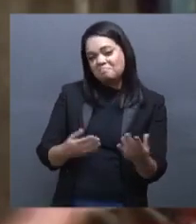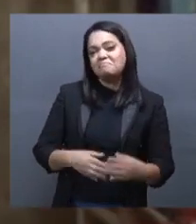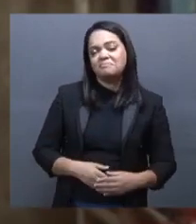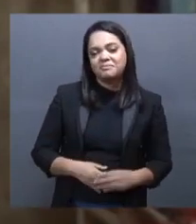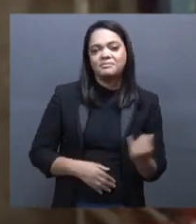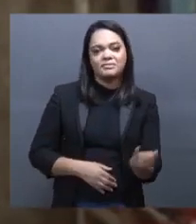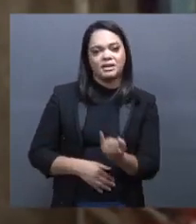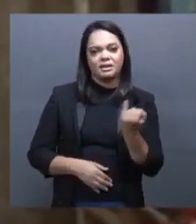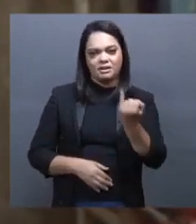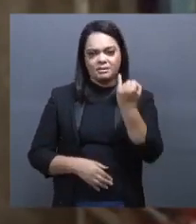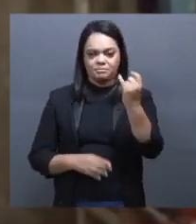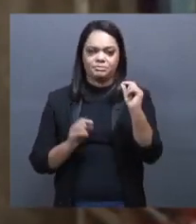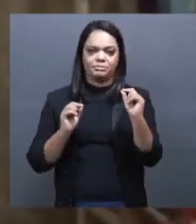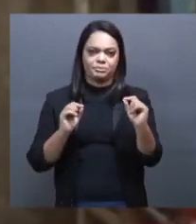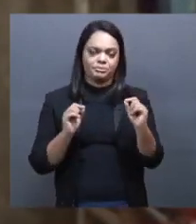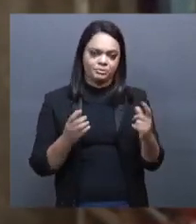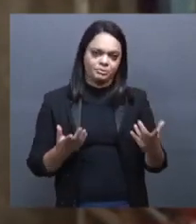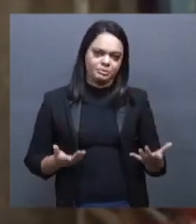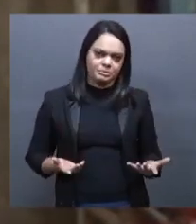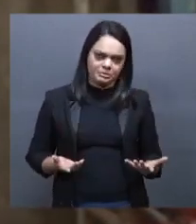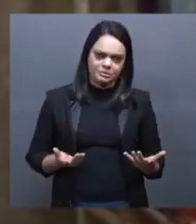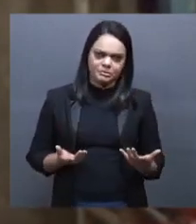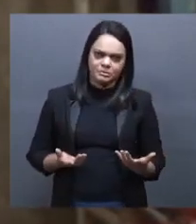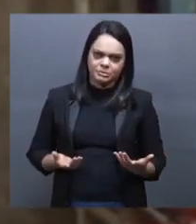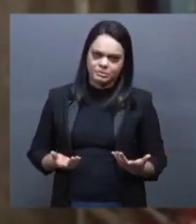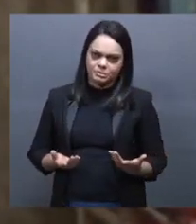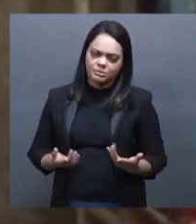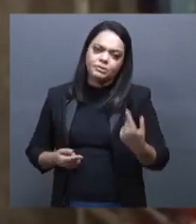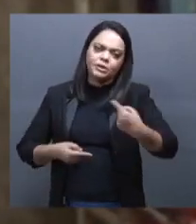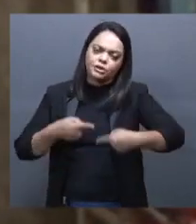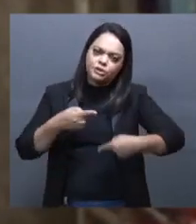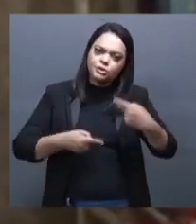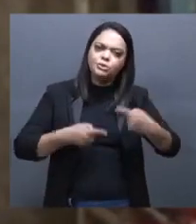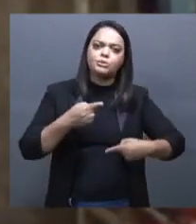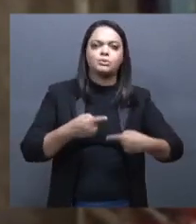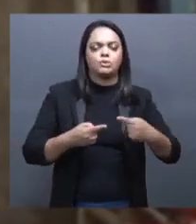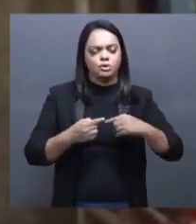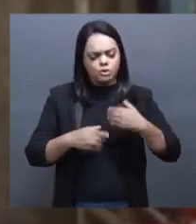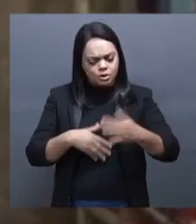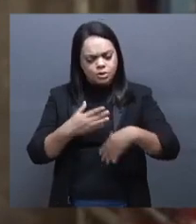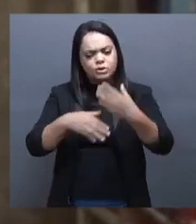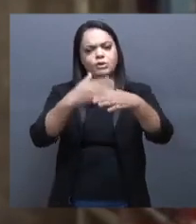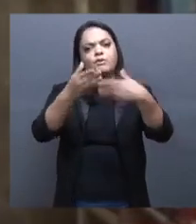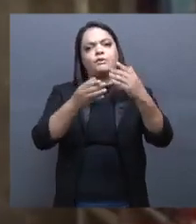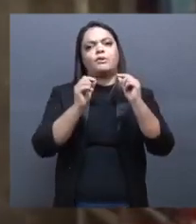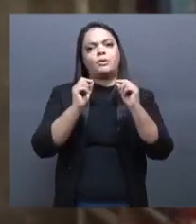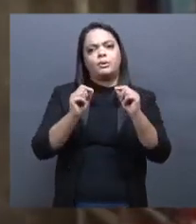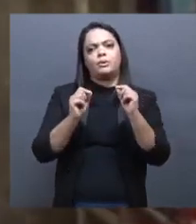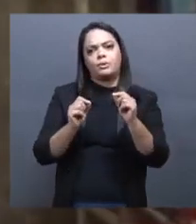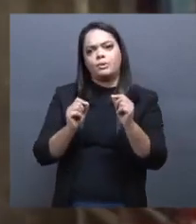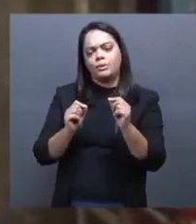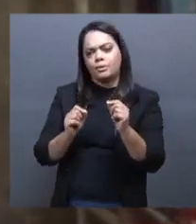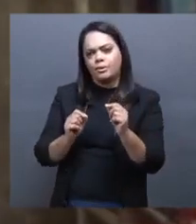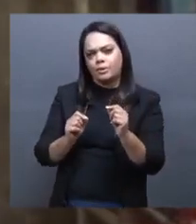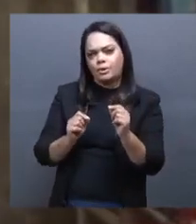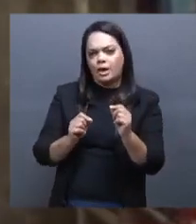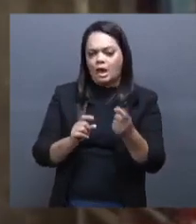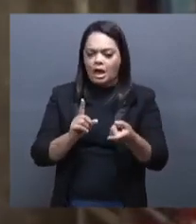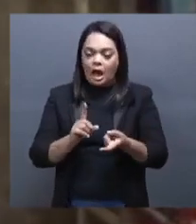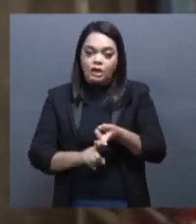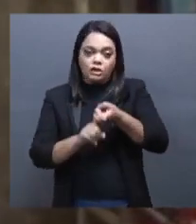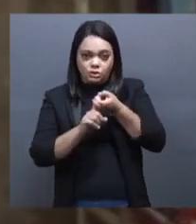É importante pôr em discussão, em andamento, uma suspensão da dívida para estados